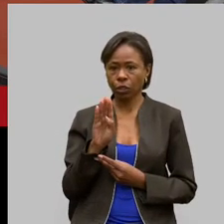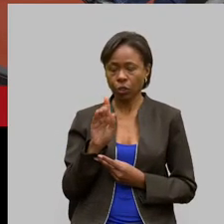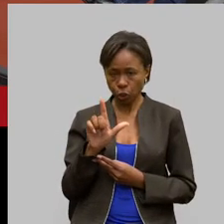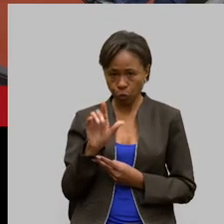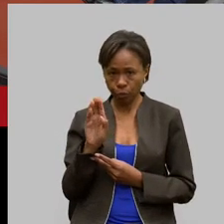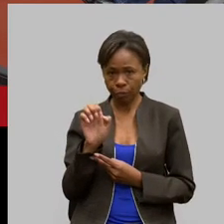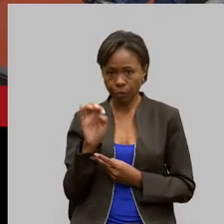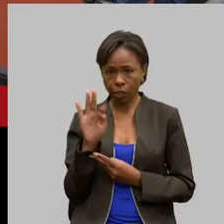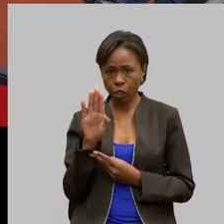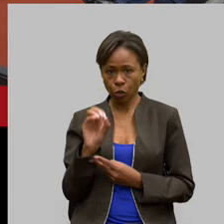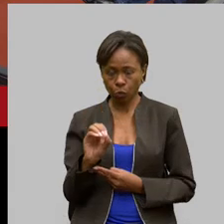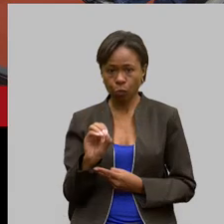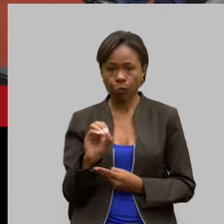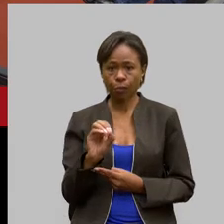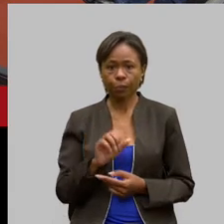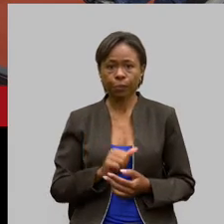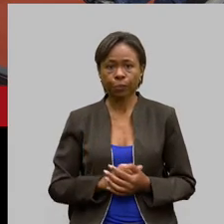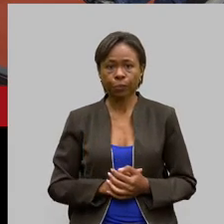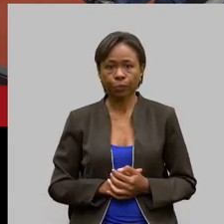Teixeira